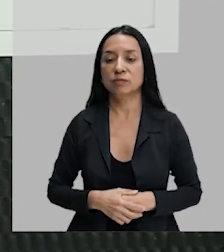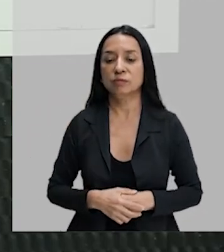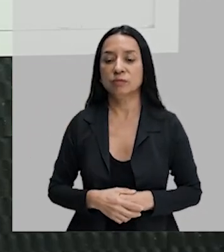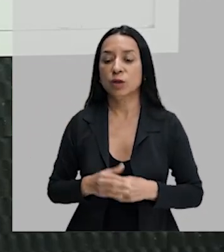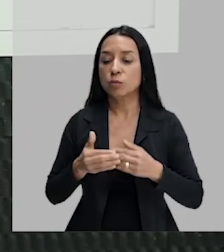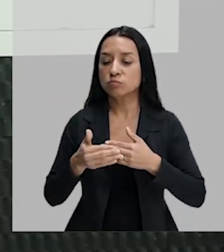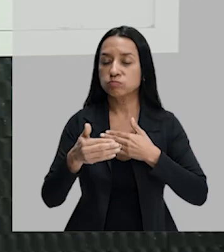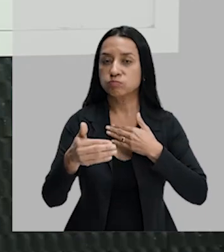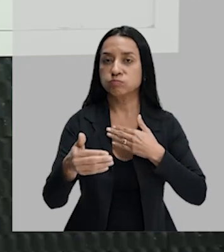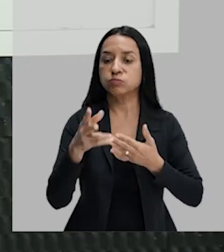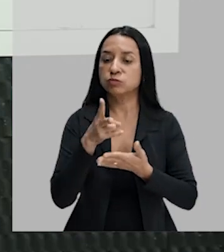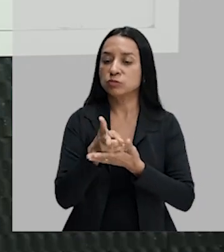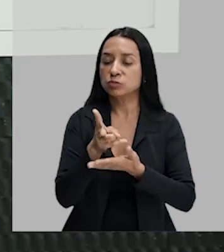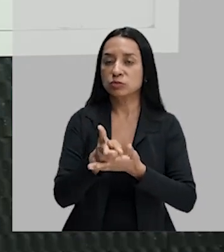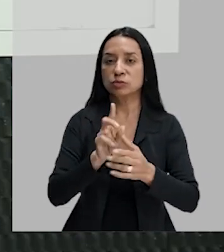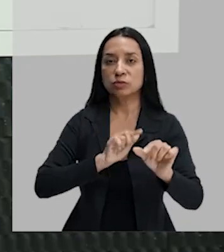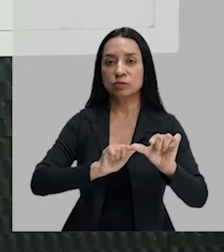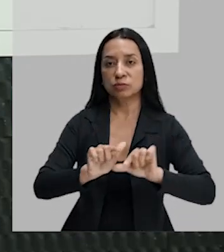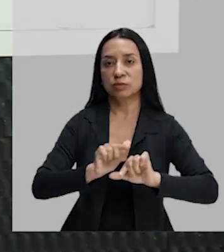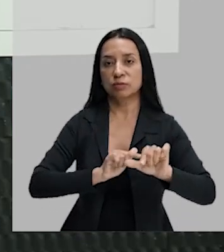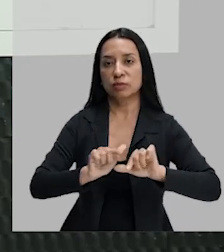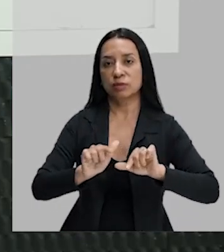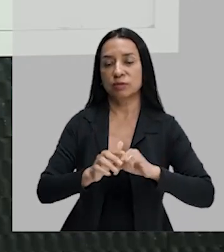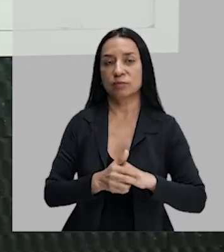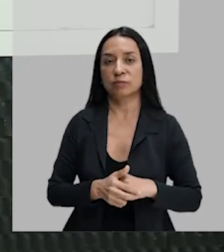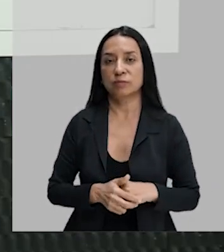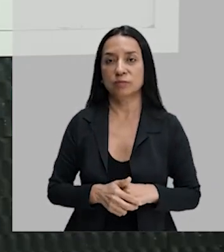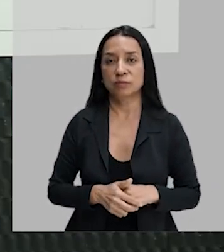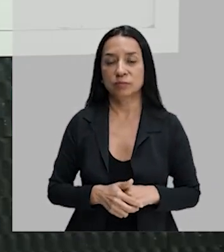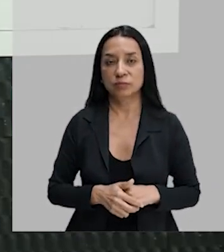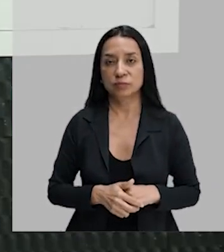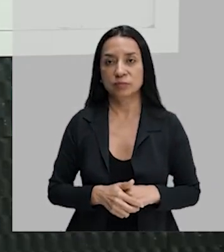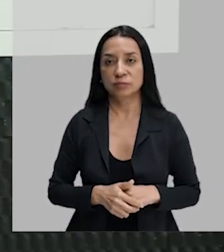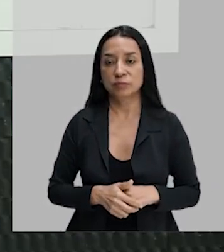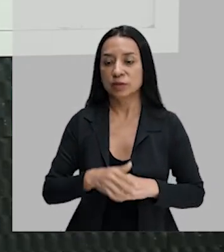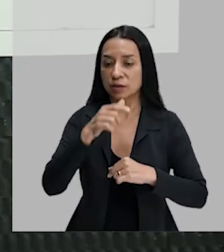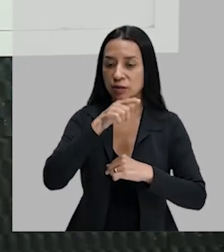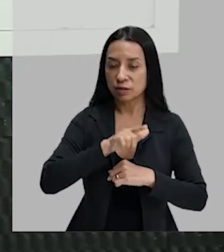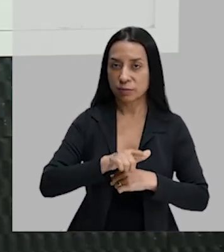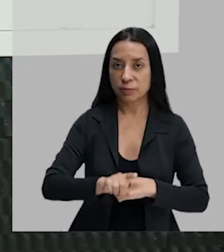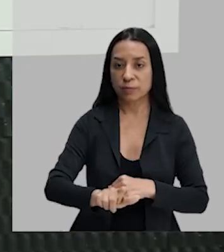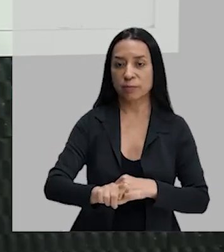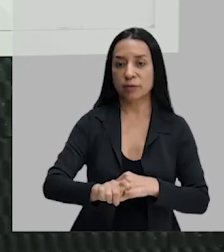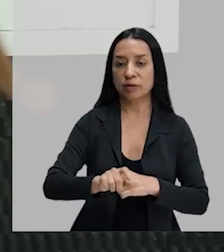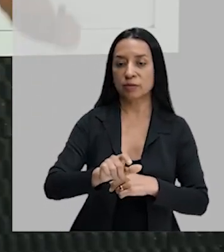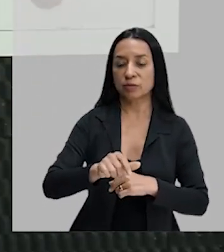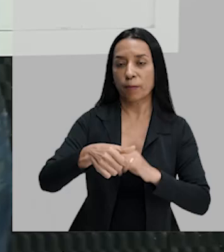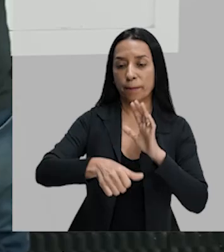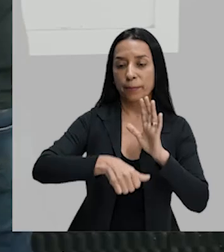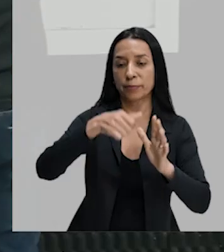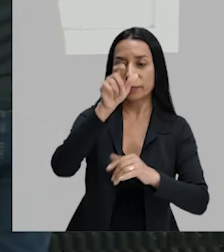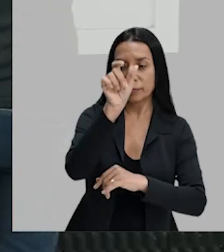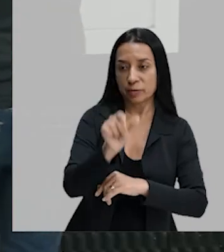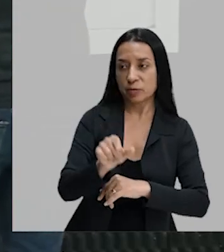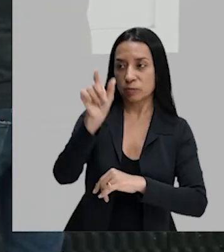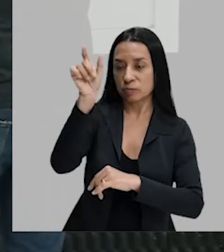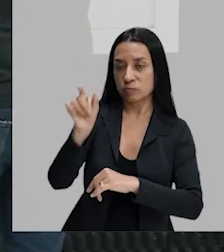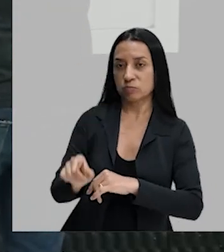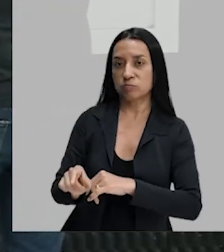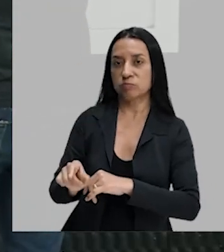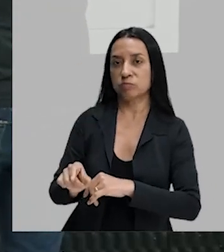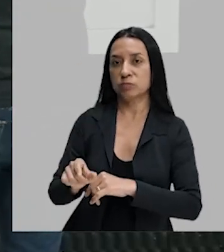meu trabalho tá lembrando que aqui a gente repete primeiro e segundo a coluna para ficar menos